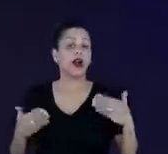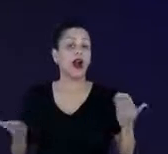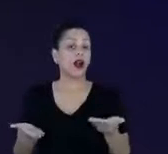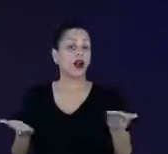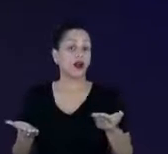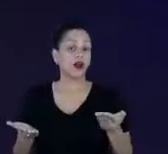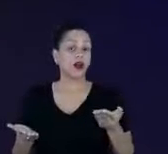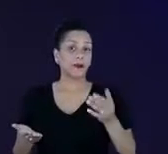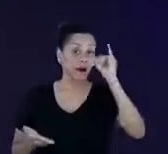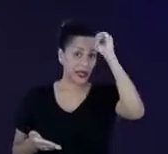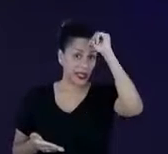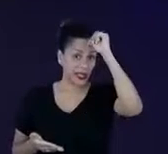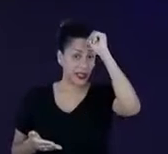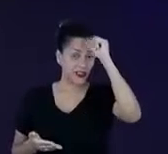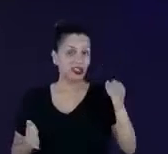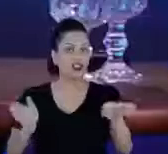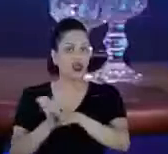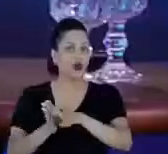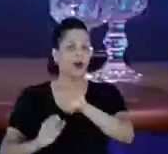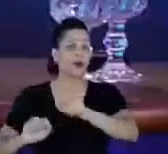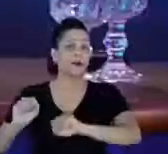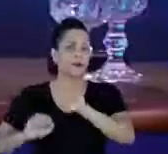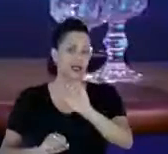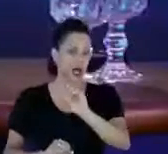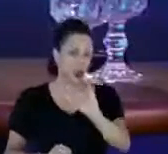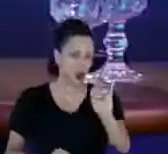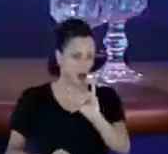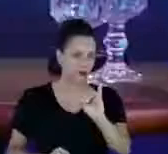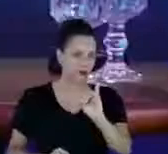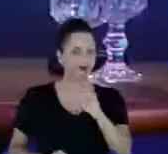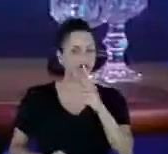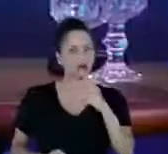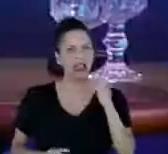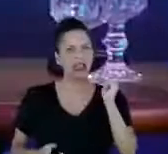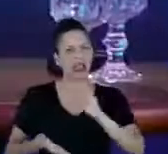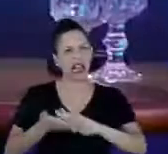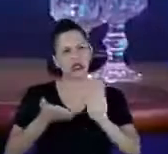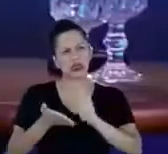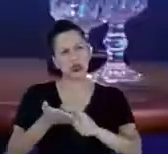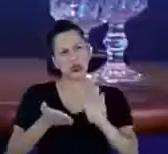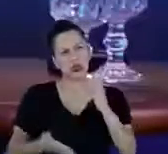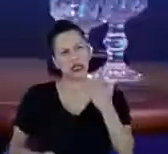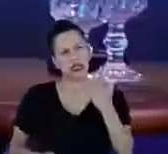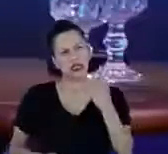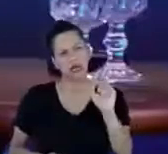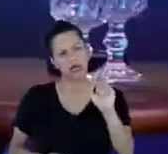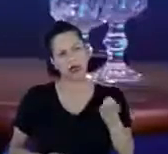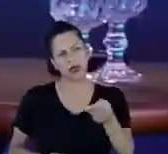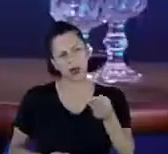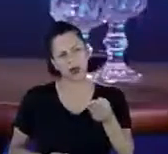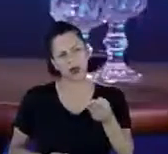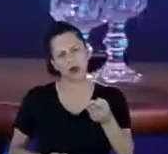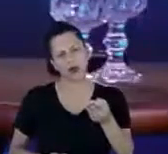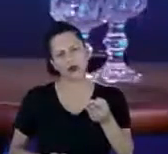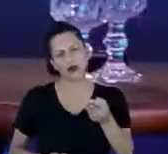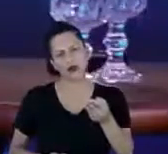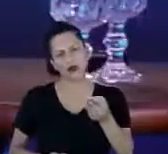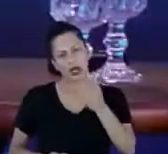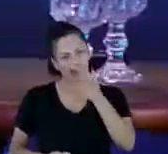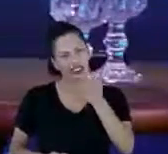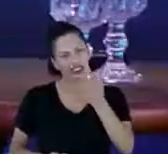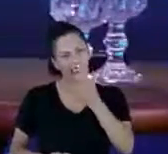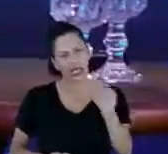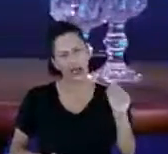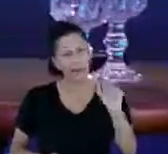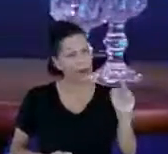Miguel não em que ela basicamente as ouça acho que 10 ou 100 milhões 1 número diferente mas é da ordem de grandeza que há 100 Bilhões de Dólares